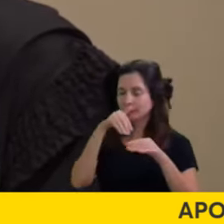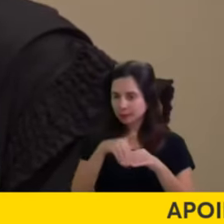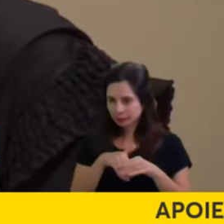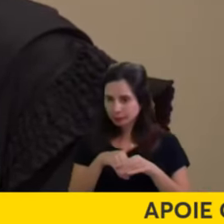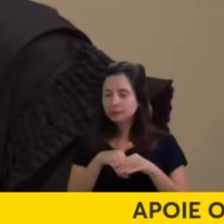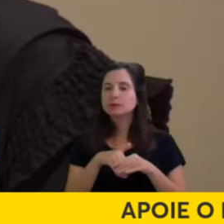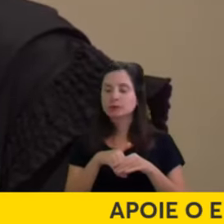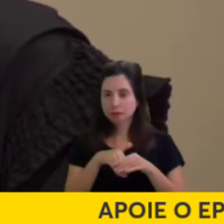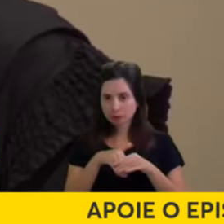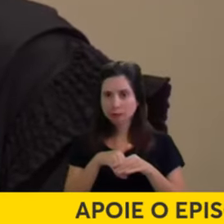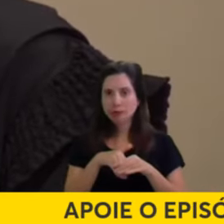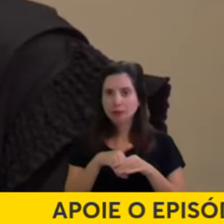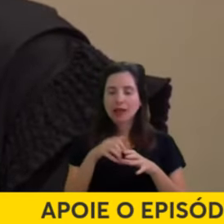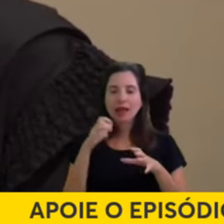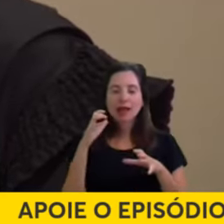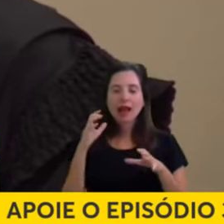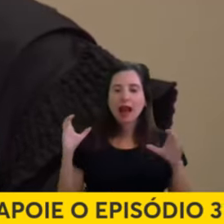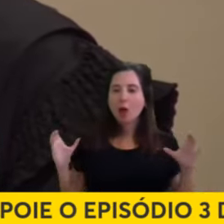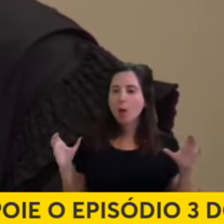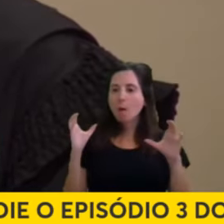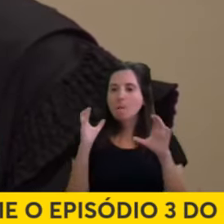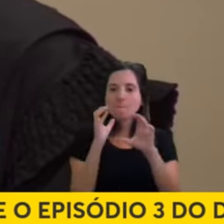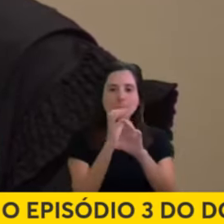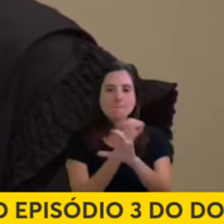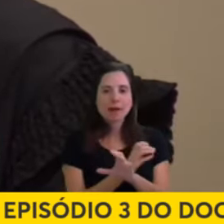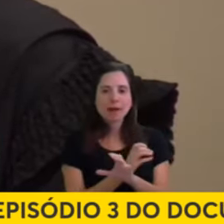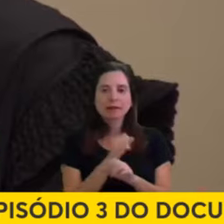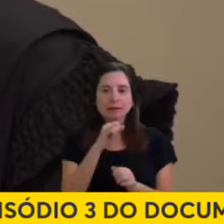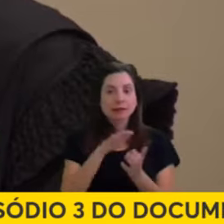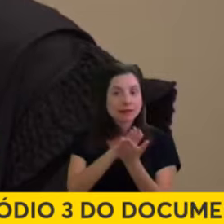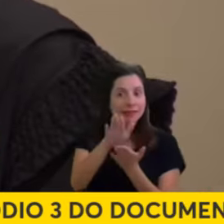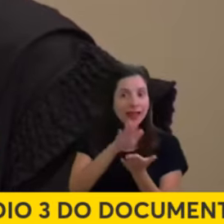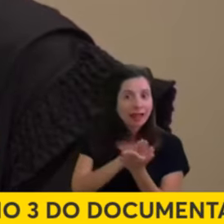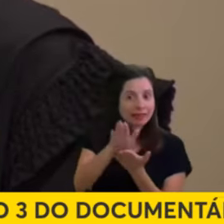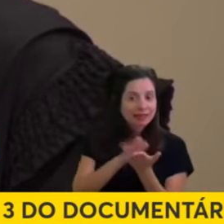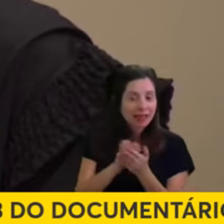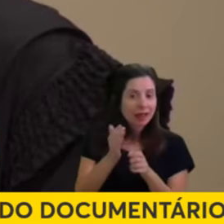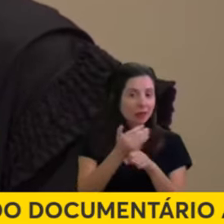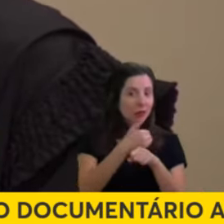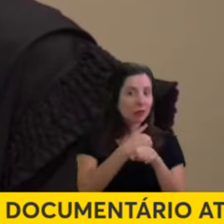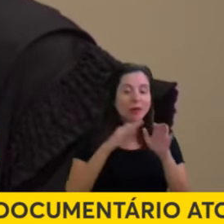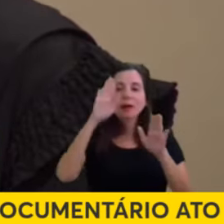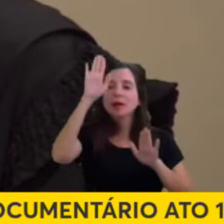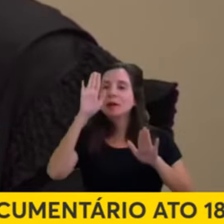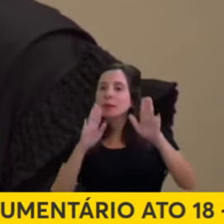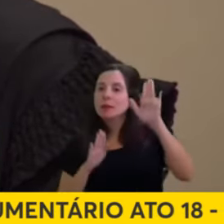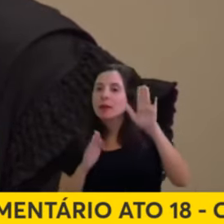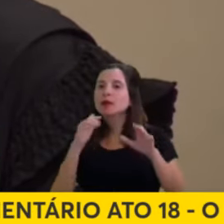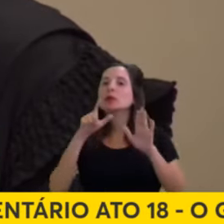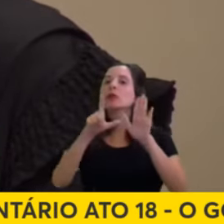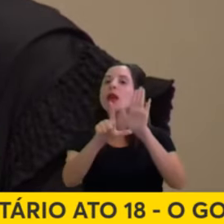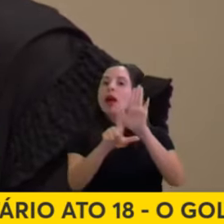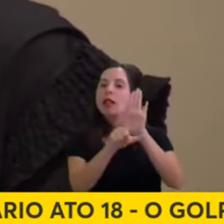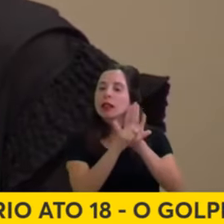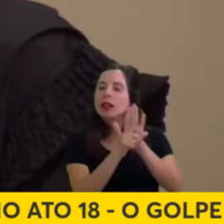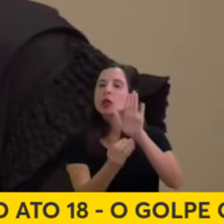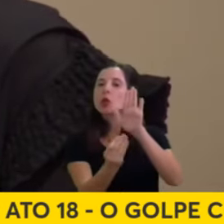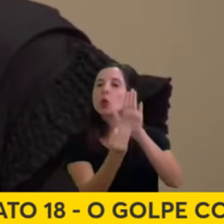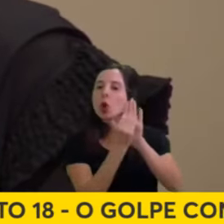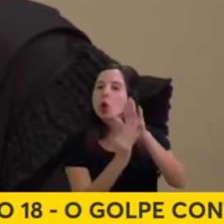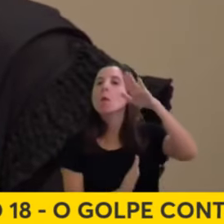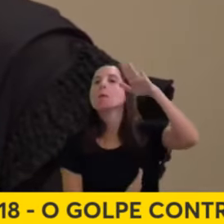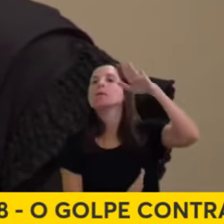sustentar a completa inviabilidade de se gastar em uma pré-campanha além do que a lei eleitoral permite como teto da própria campanha